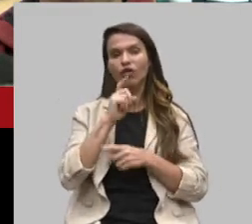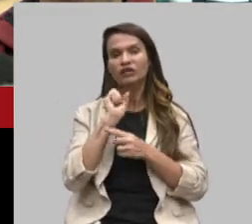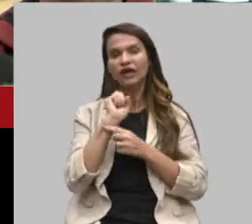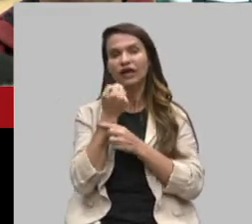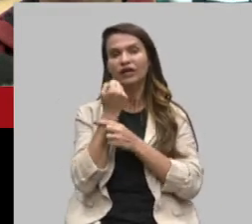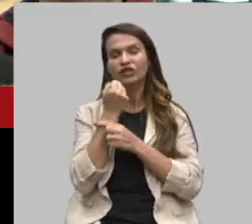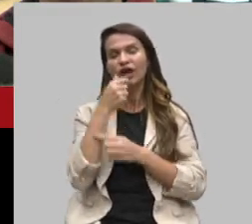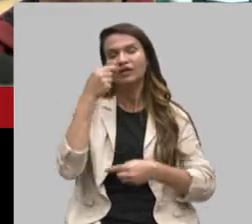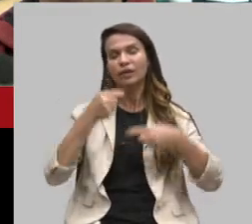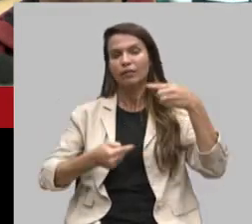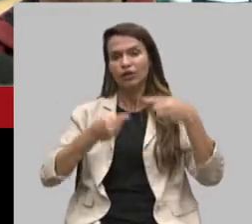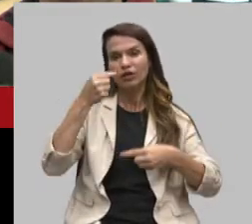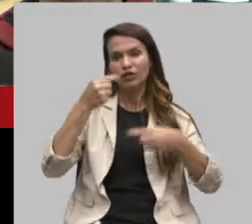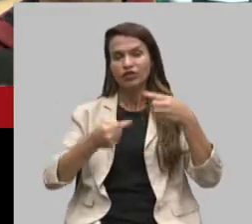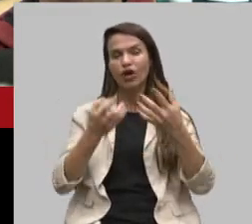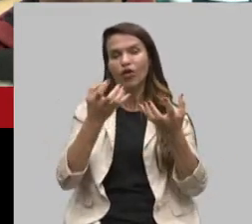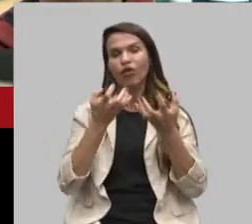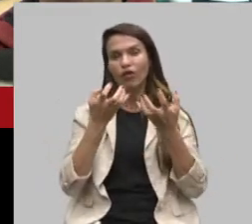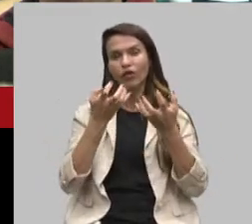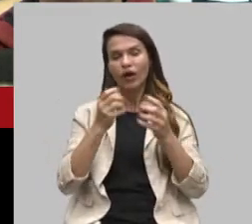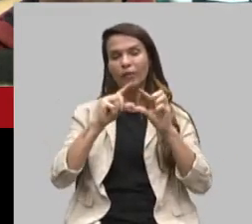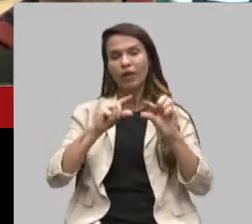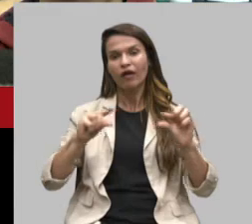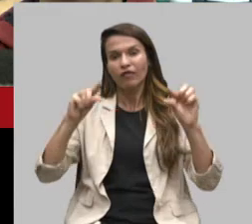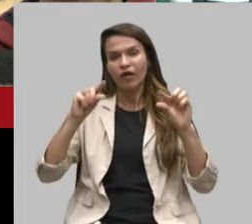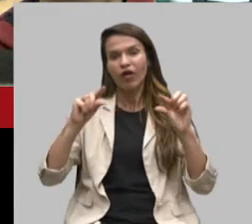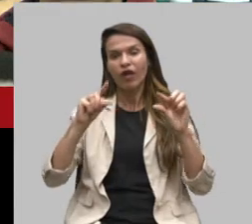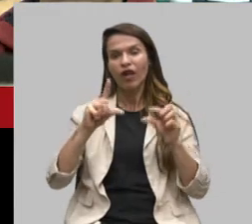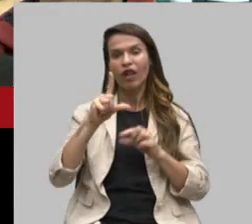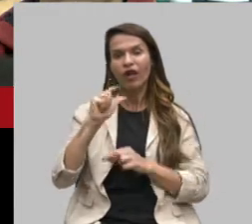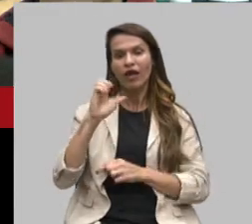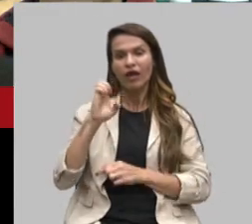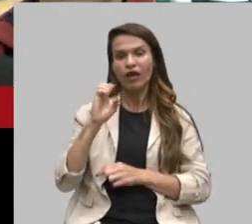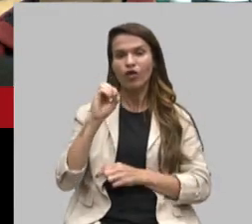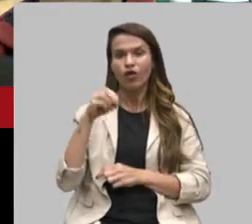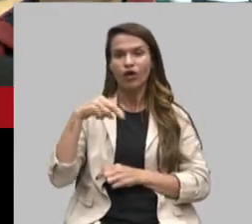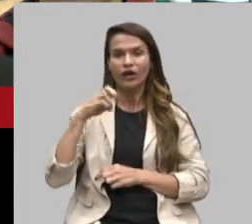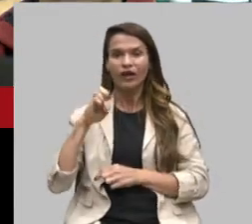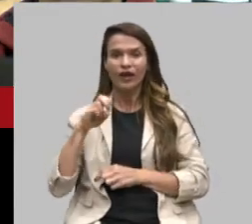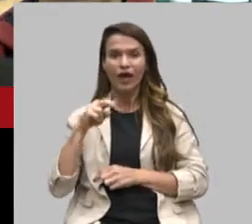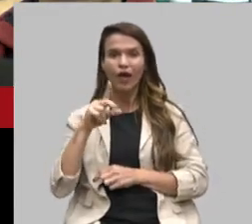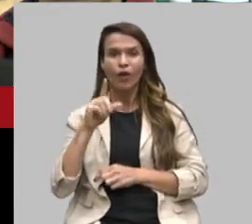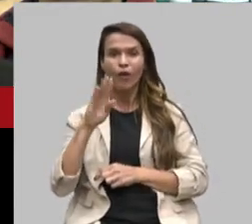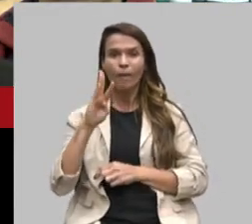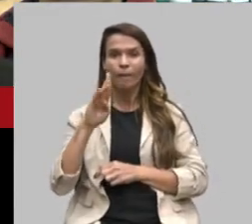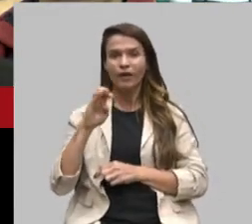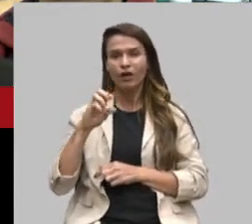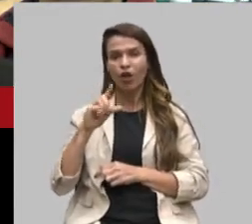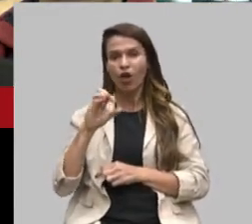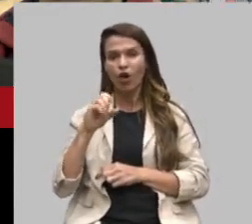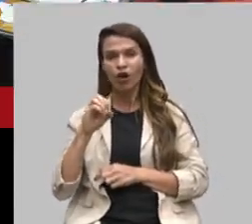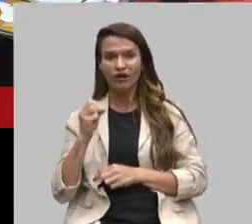política eu quero deixar uma frase do próprio Leonel Brizola que diz a educação não é cara